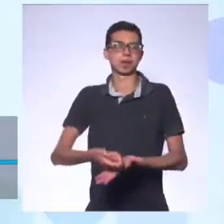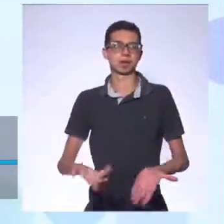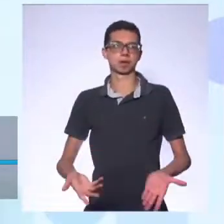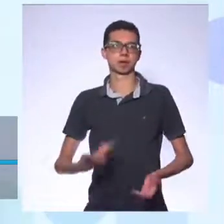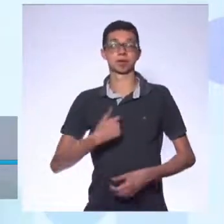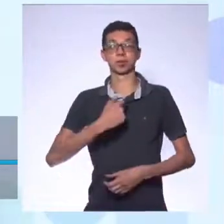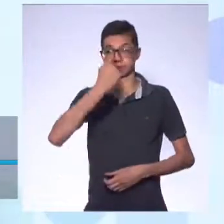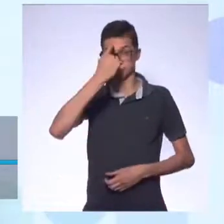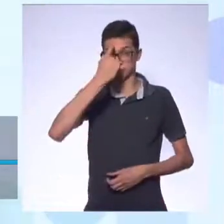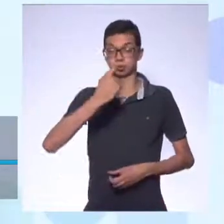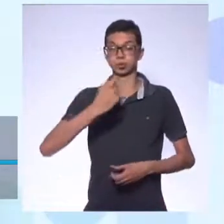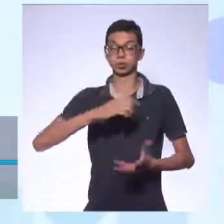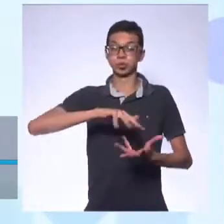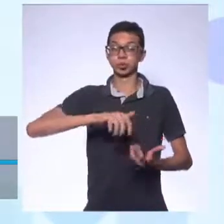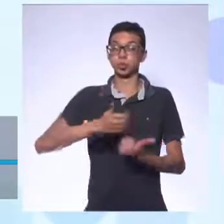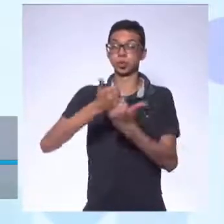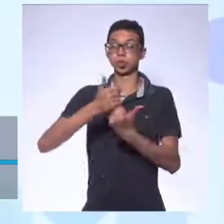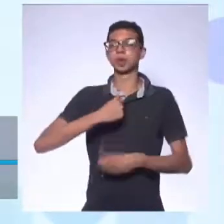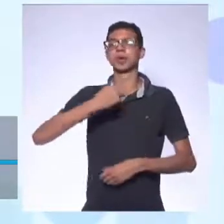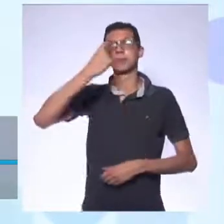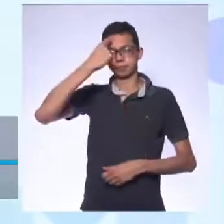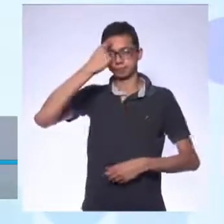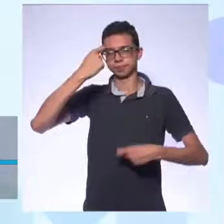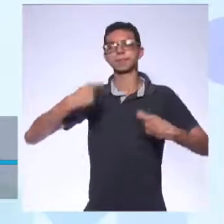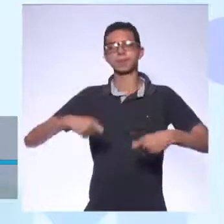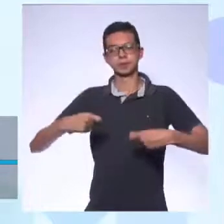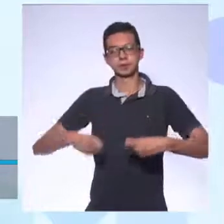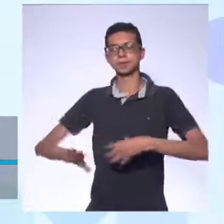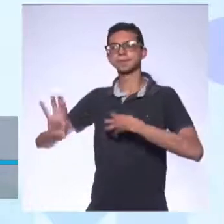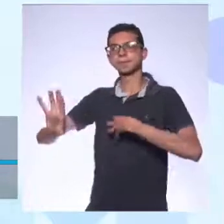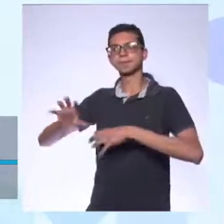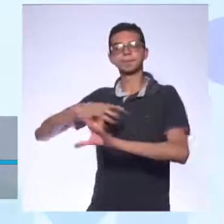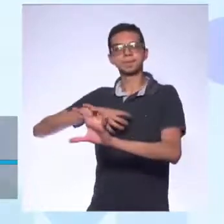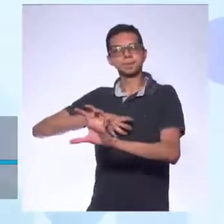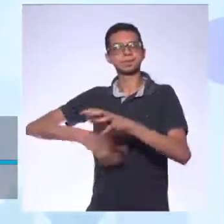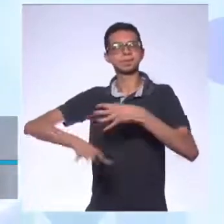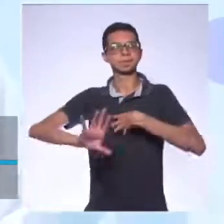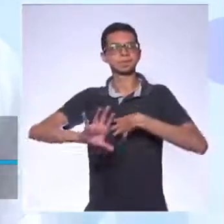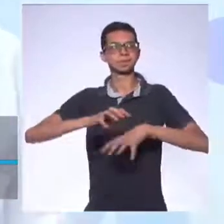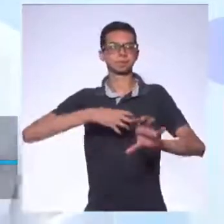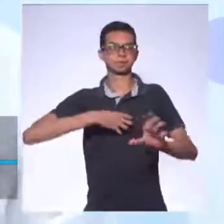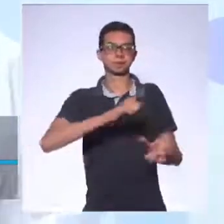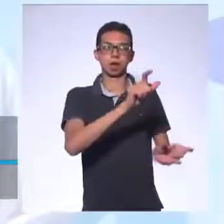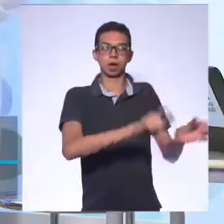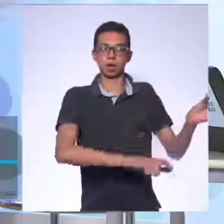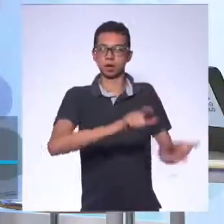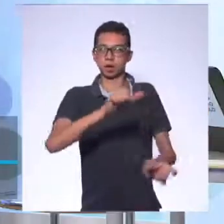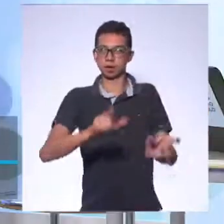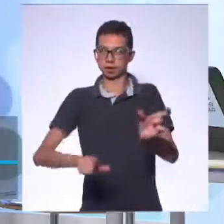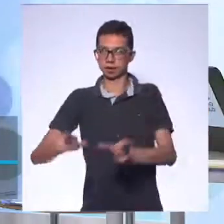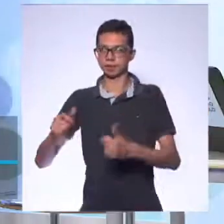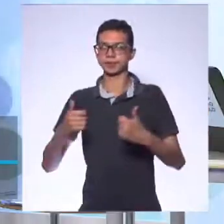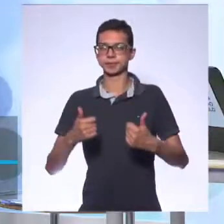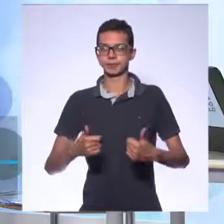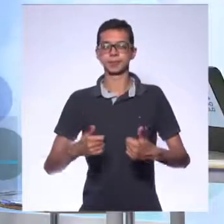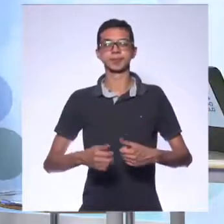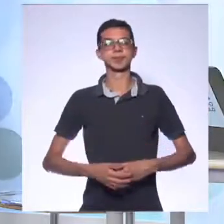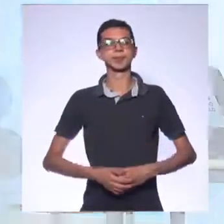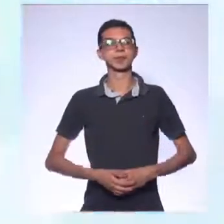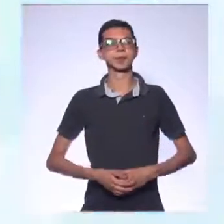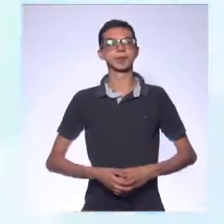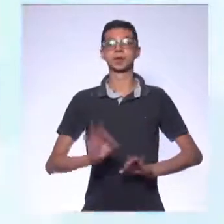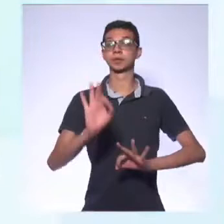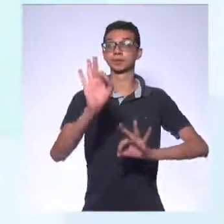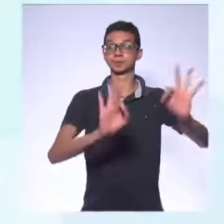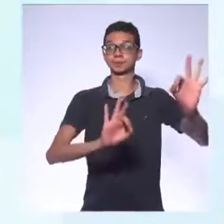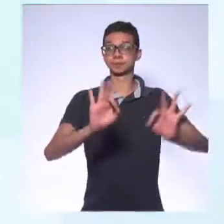próximo. Tá? Eu tenho que pensar no outro. Não tem como. Bom, tem um esqueminha aí, ó, desenvolvimento sustentável. Eu coloquei um esqueminha aí